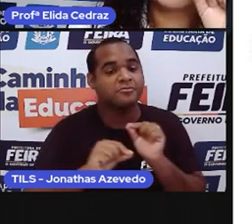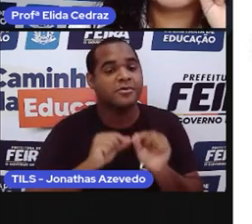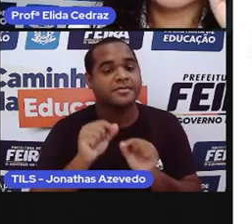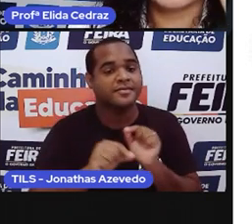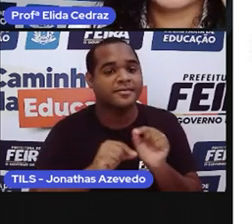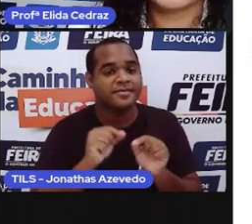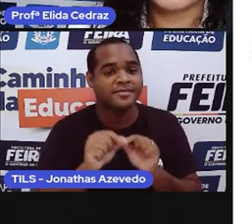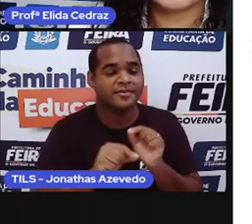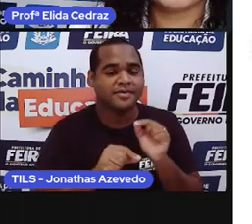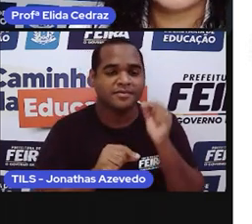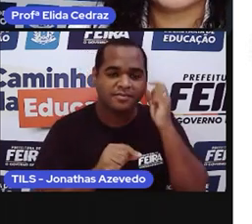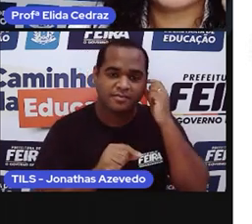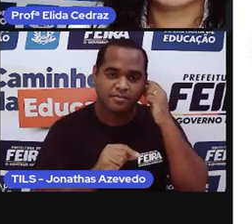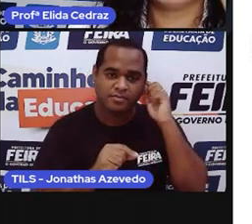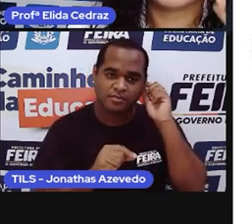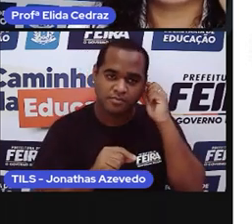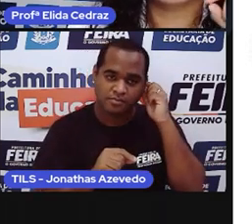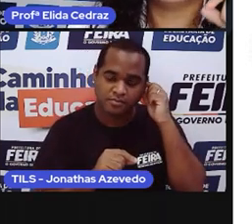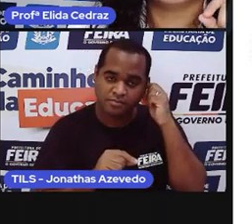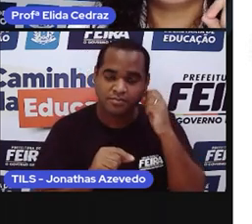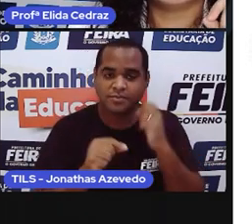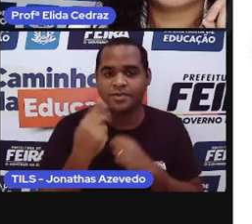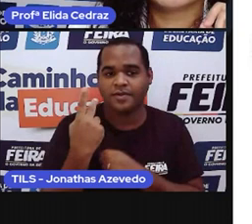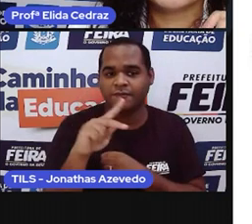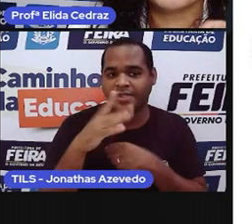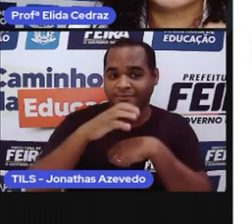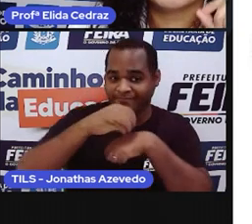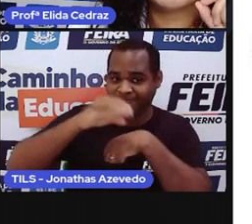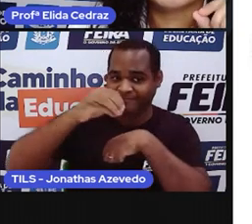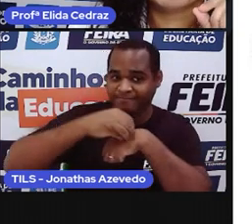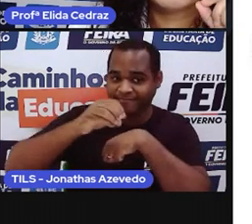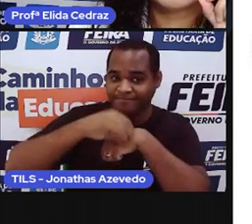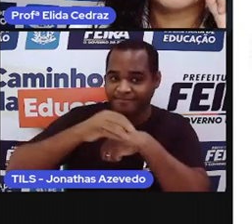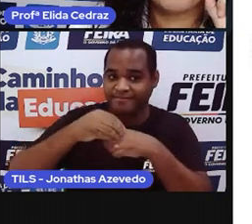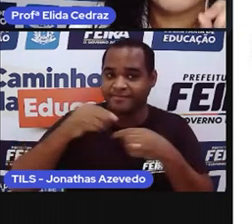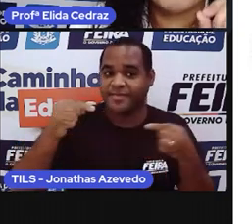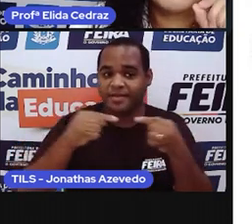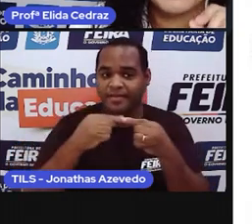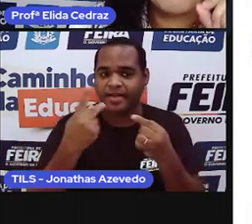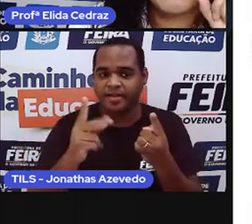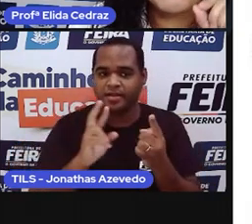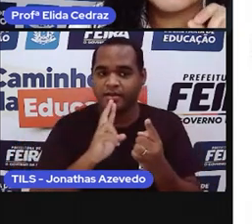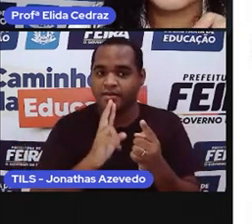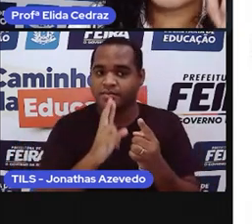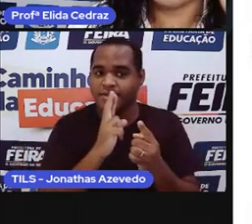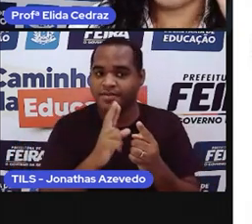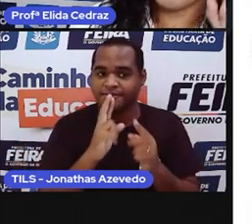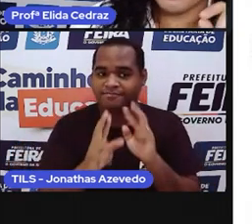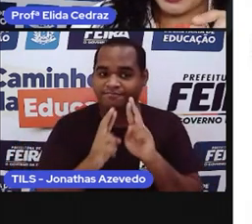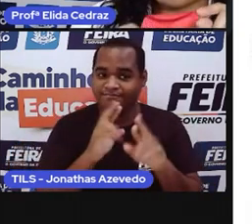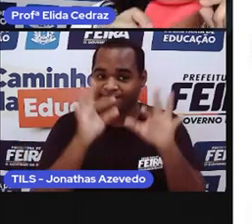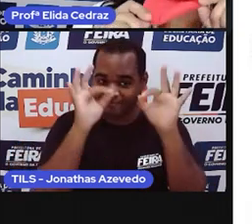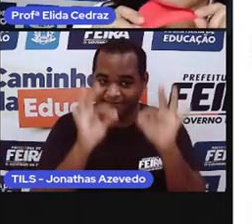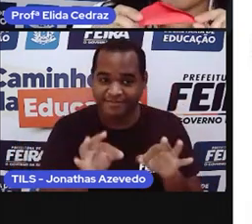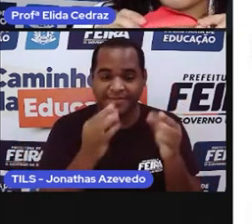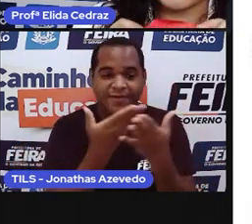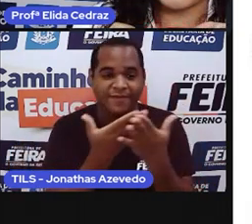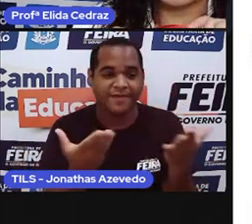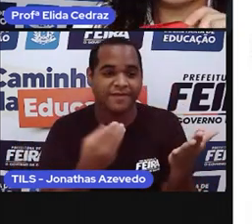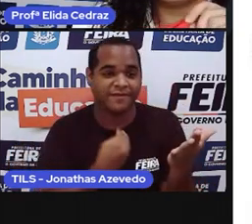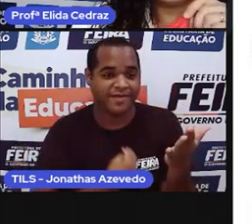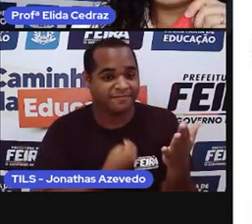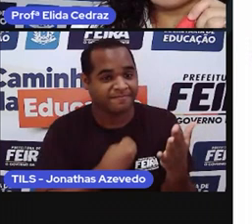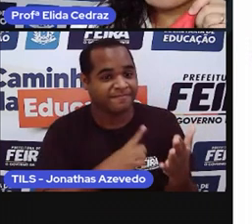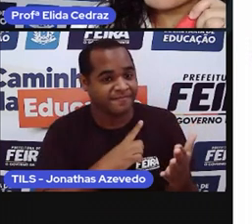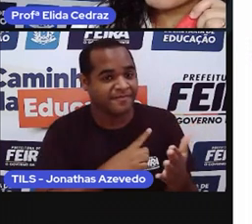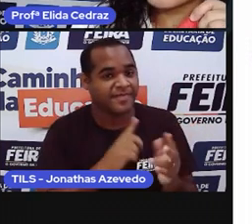Esse bicho está escrito lá no caderno de orientações. Tem uma atividade complementar para você lá. A professora está